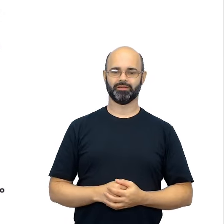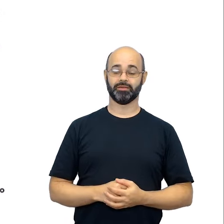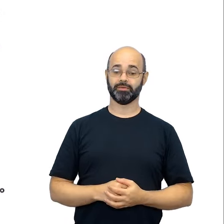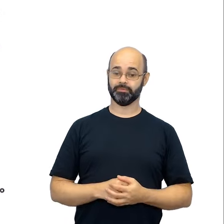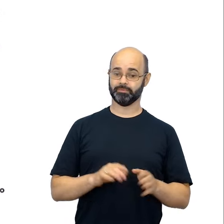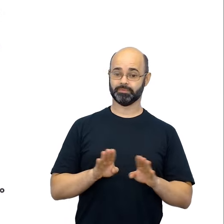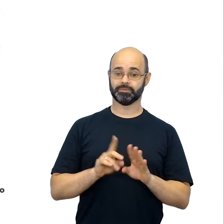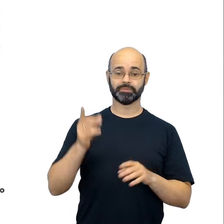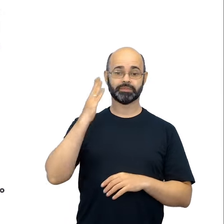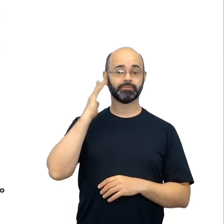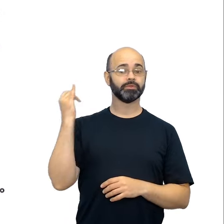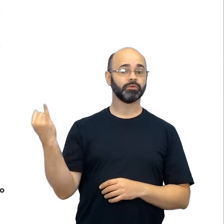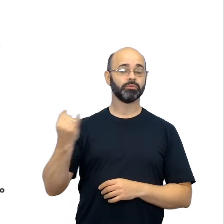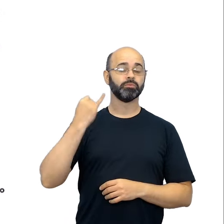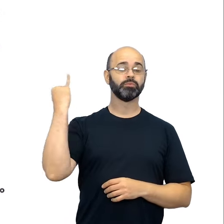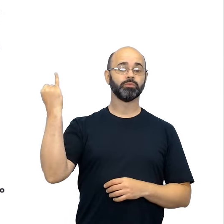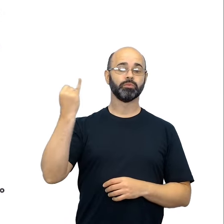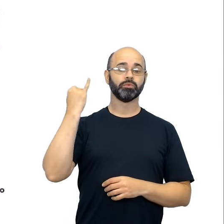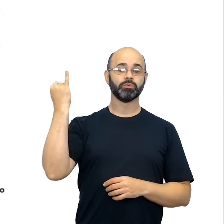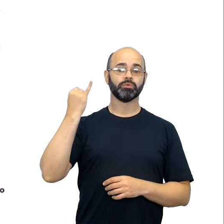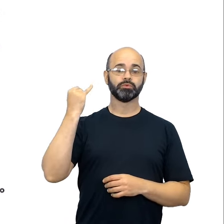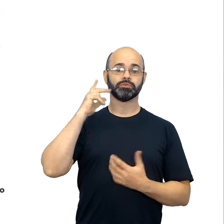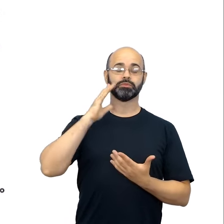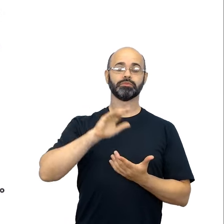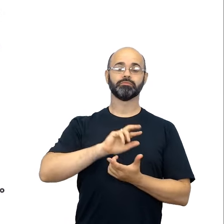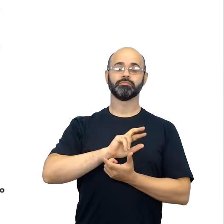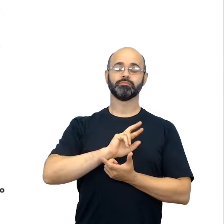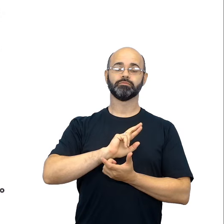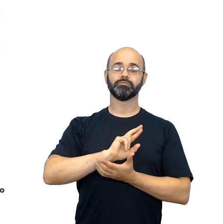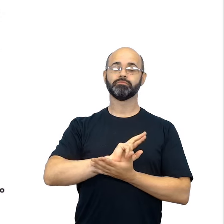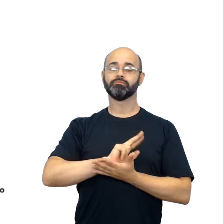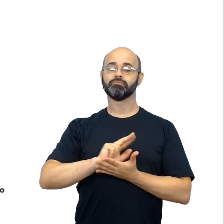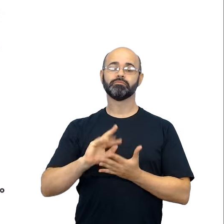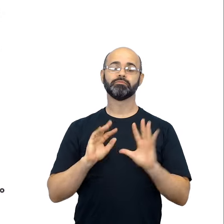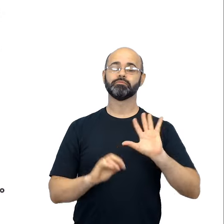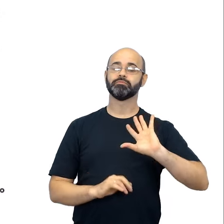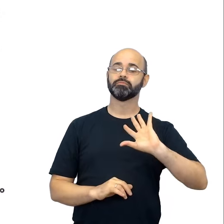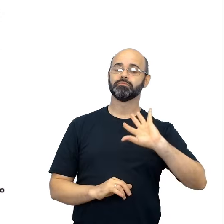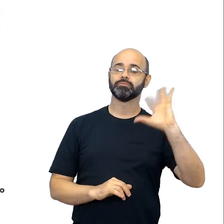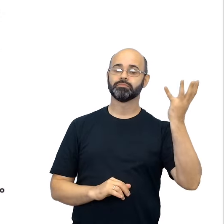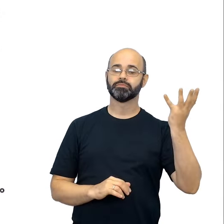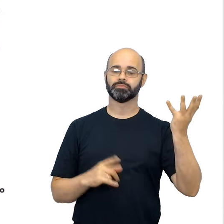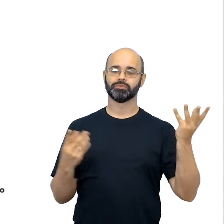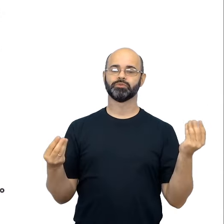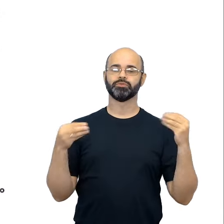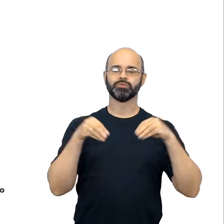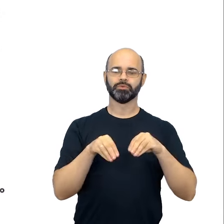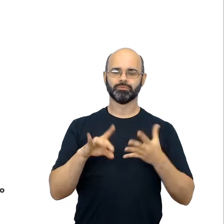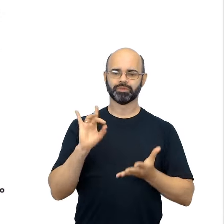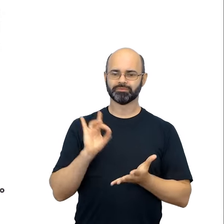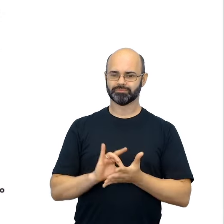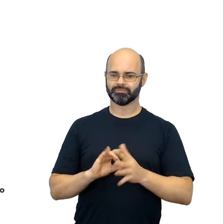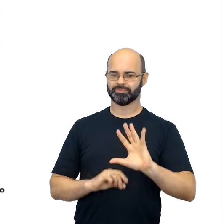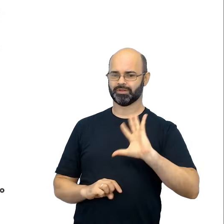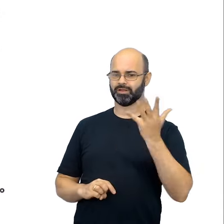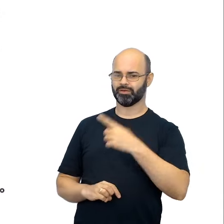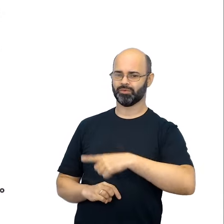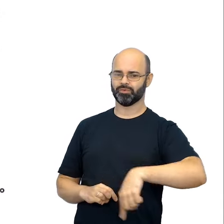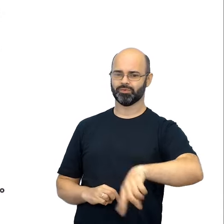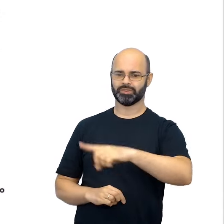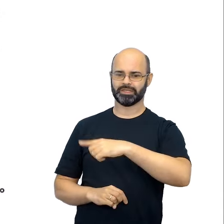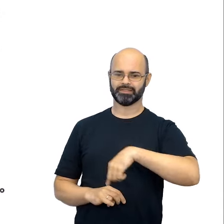a importância, a relevância dessas múltiplas causas ou fatores que intervêm sobre a realidade e que